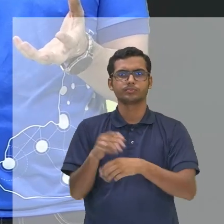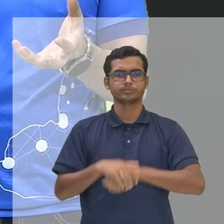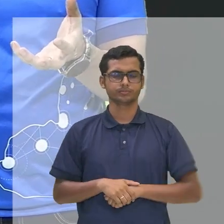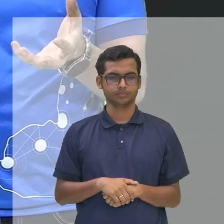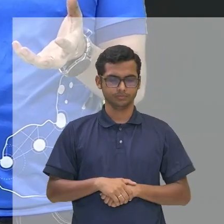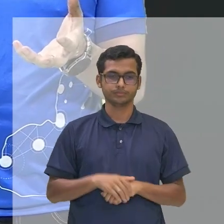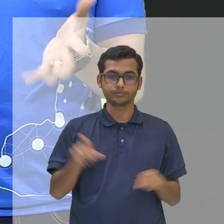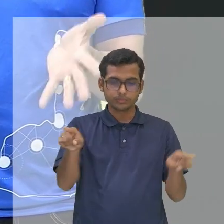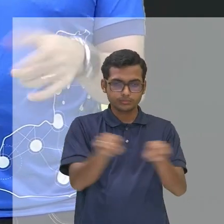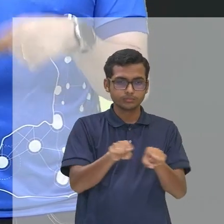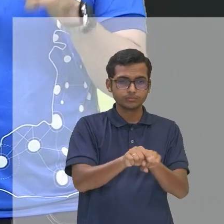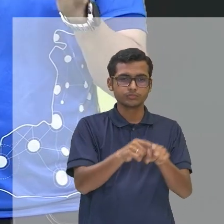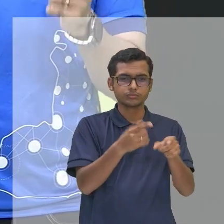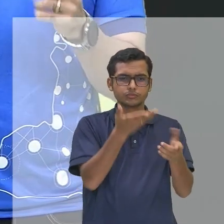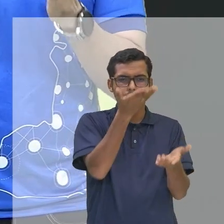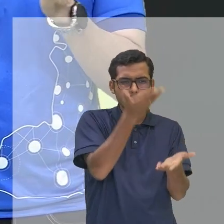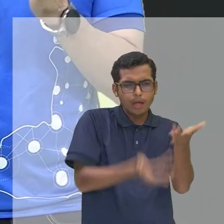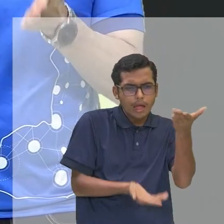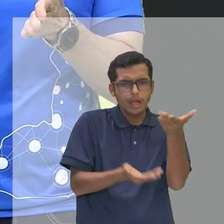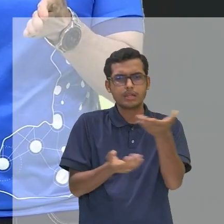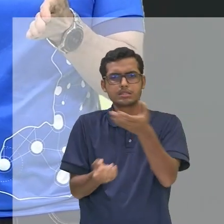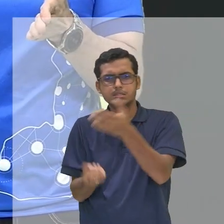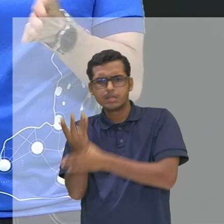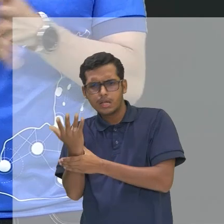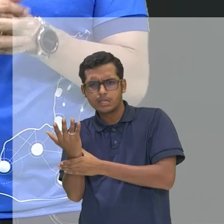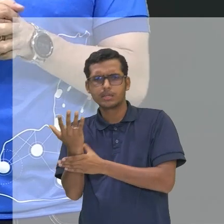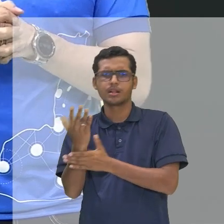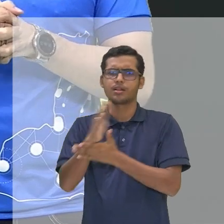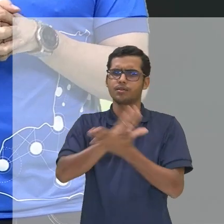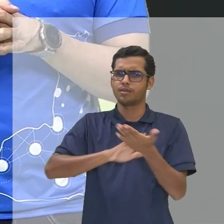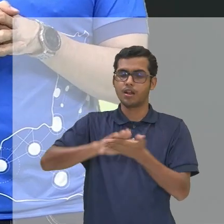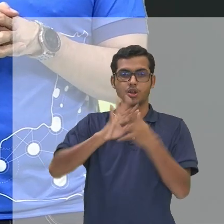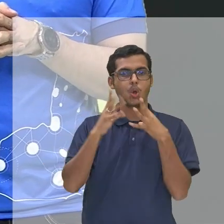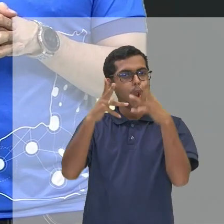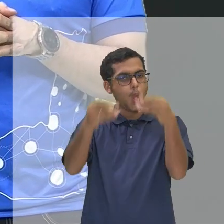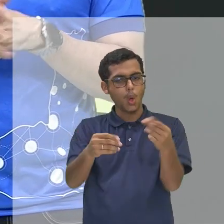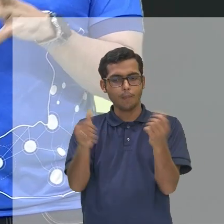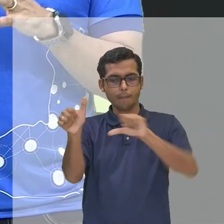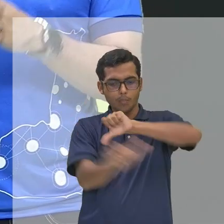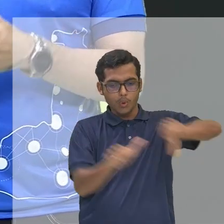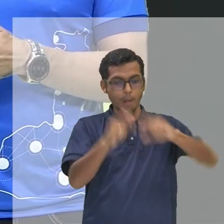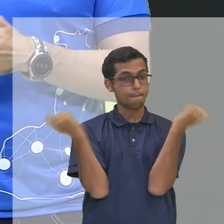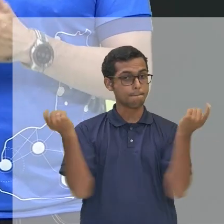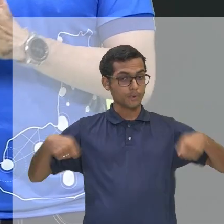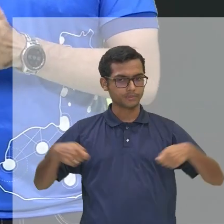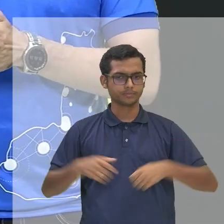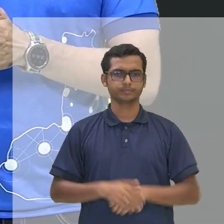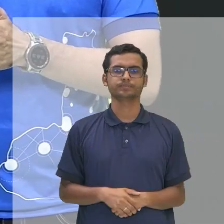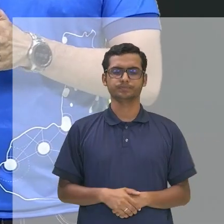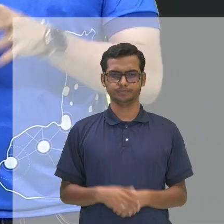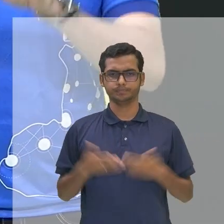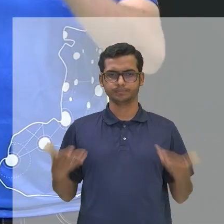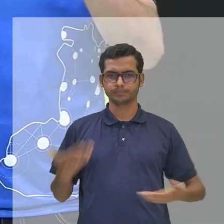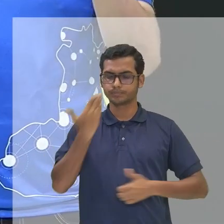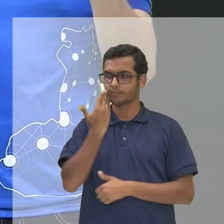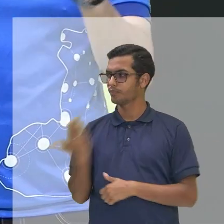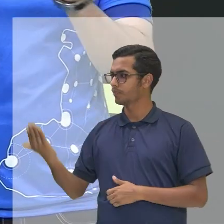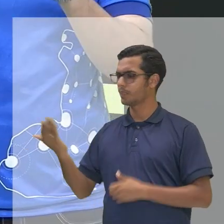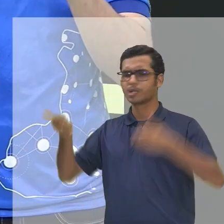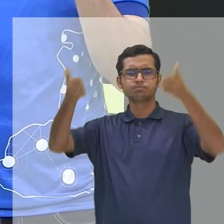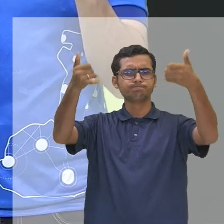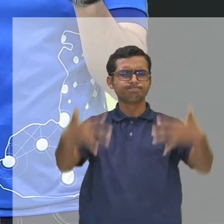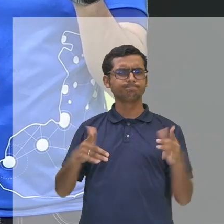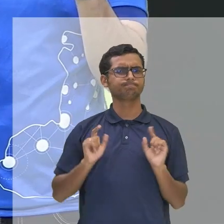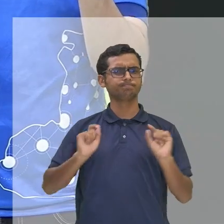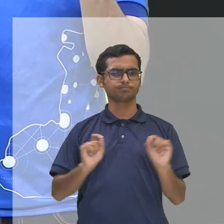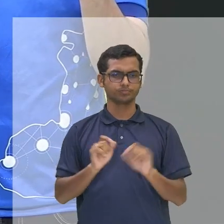se cria. Tudo se transforma. Exatamente. Então, aqui o que ele está falando? O que eu tenho